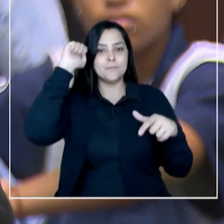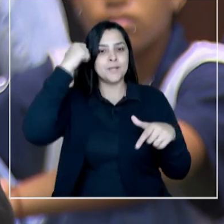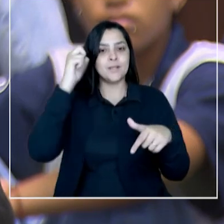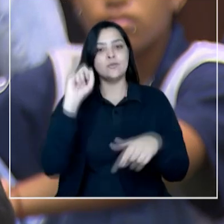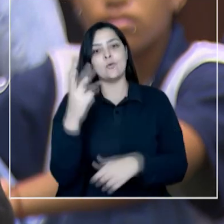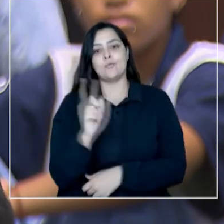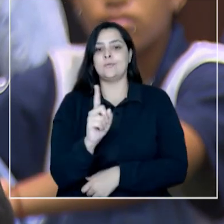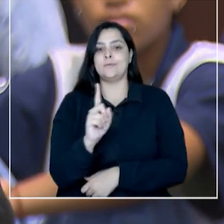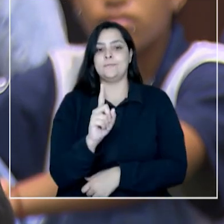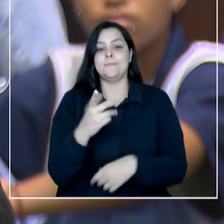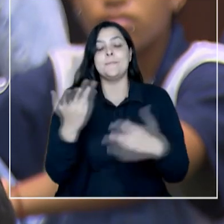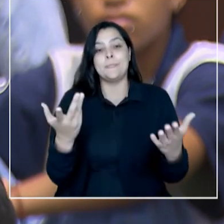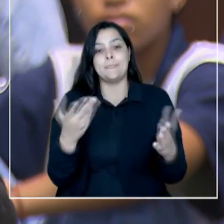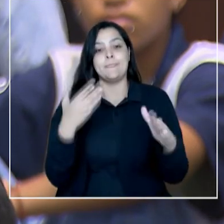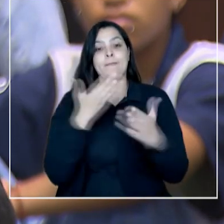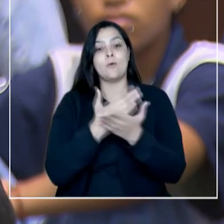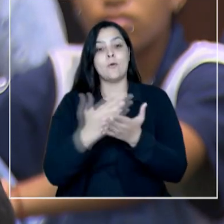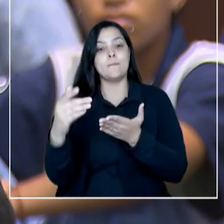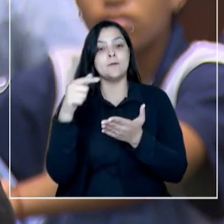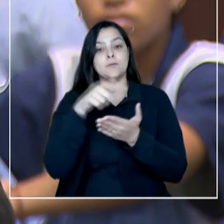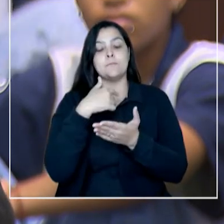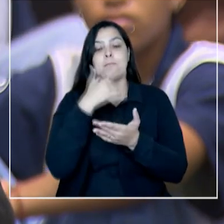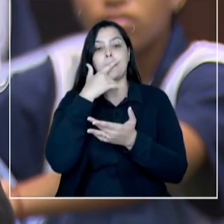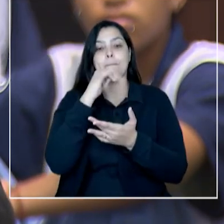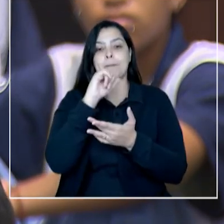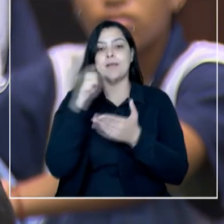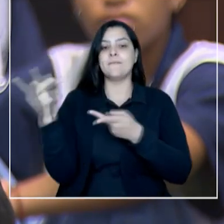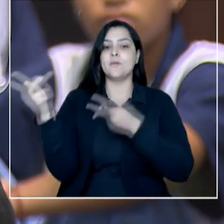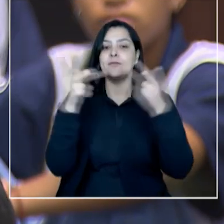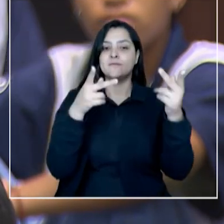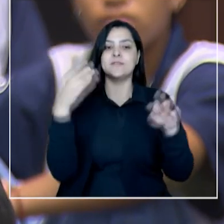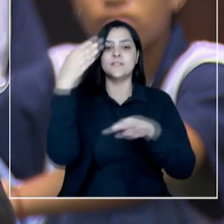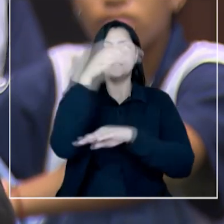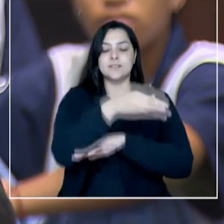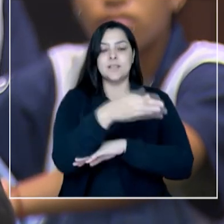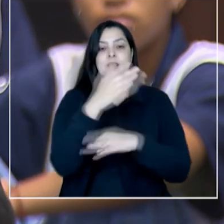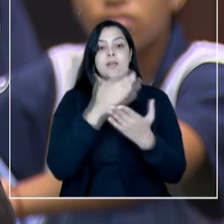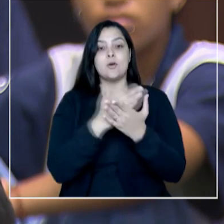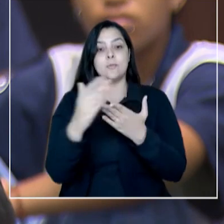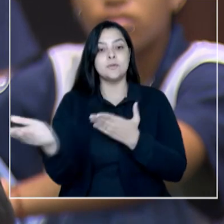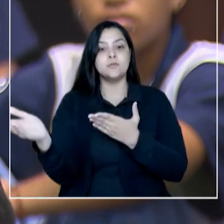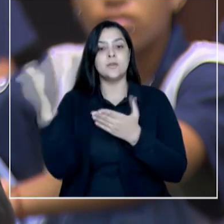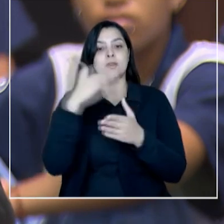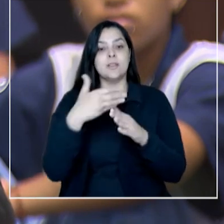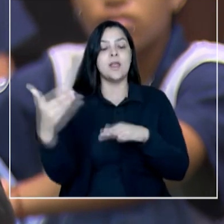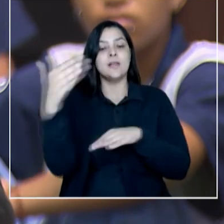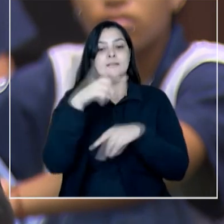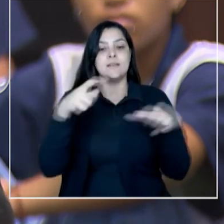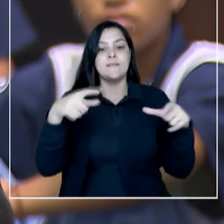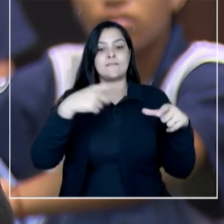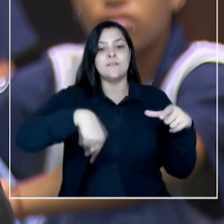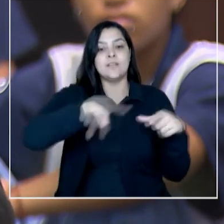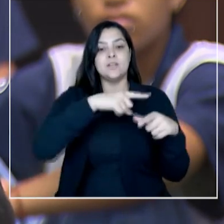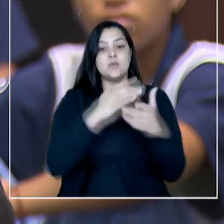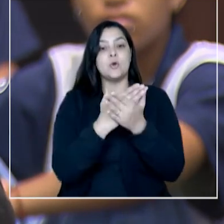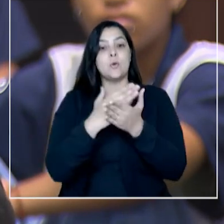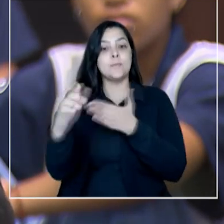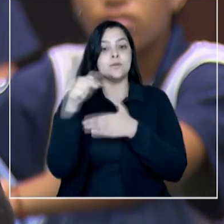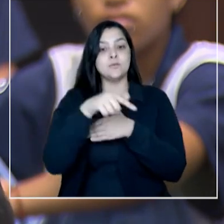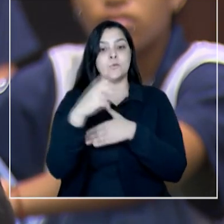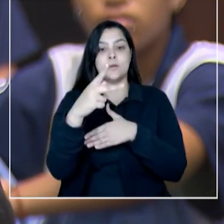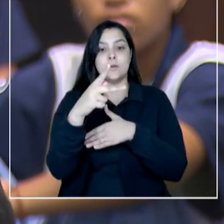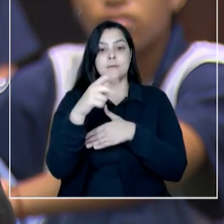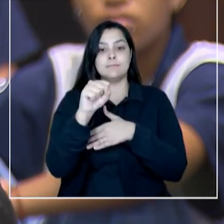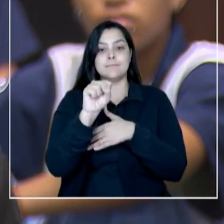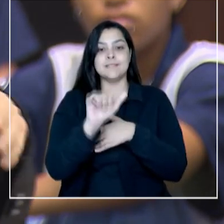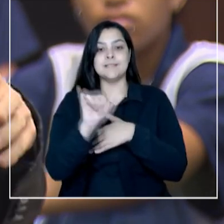minha mãe começou a ter o acesso àquilo, meu pai foi visitar a gente também, e começaram a trazer os vinis para o Brasil e passaram a ser os pioneiros do Psytrance no